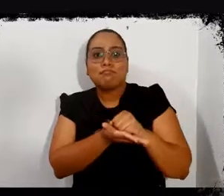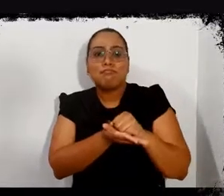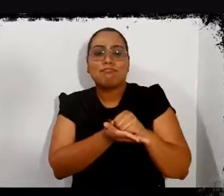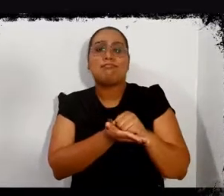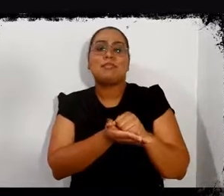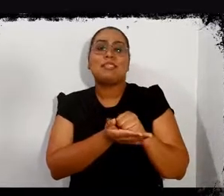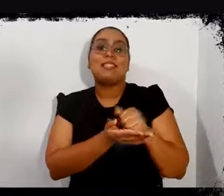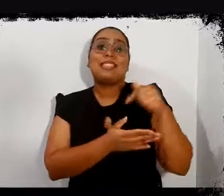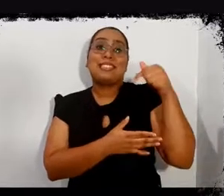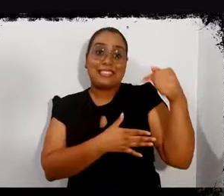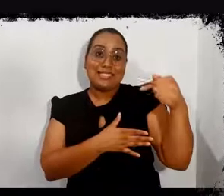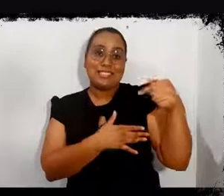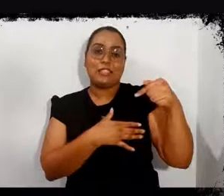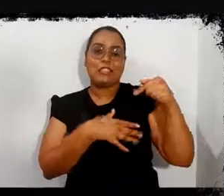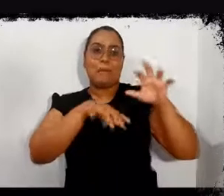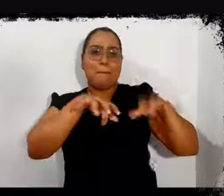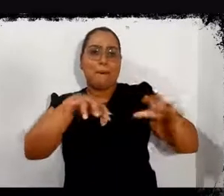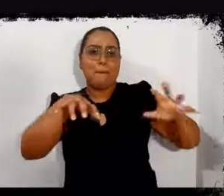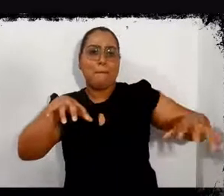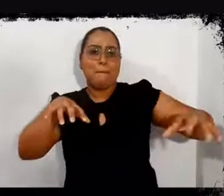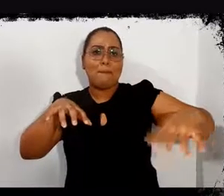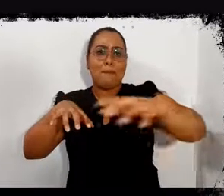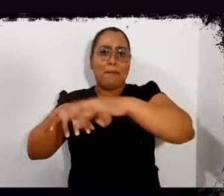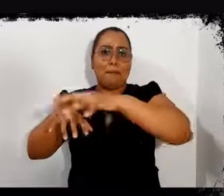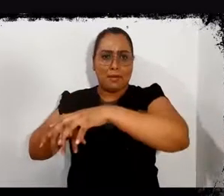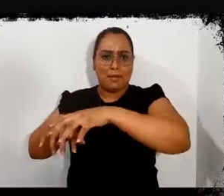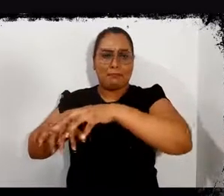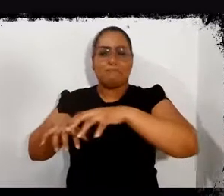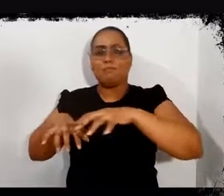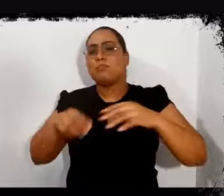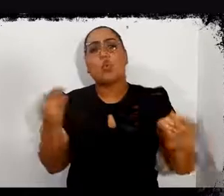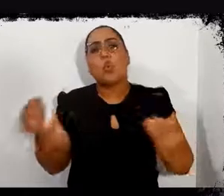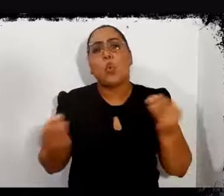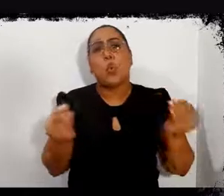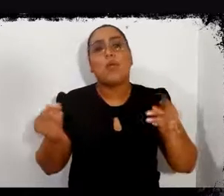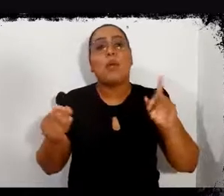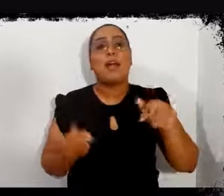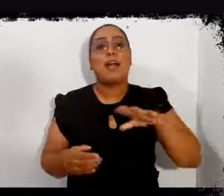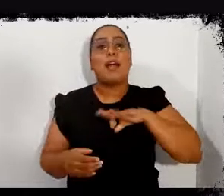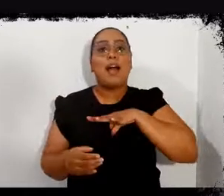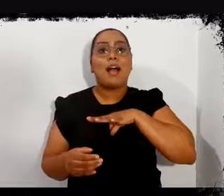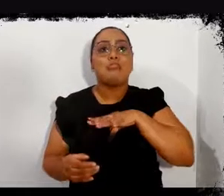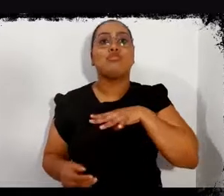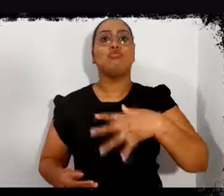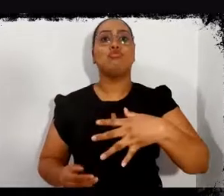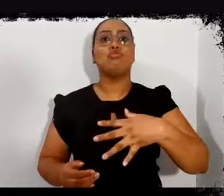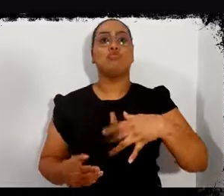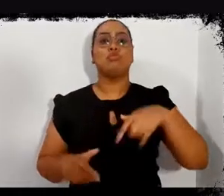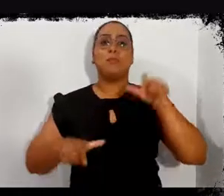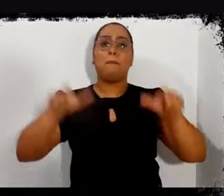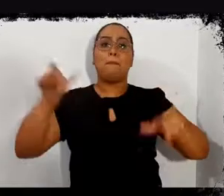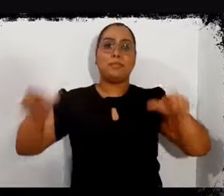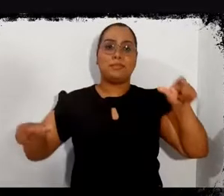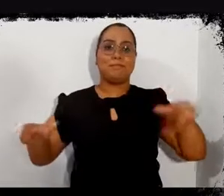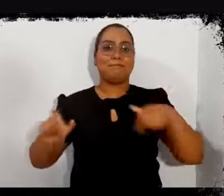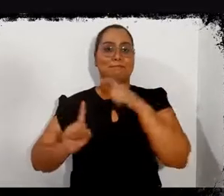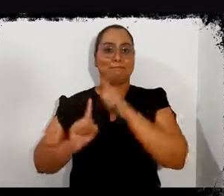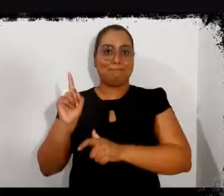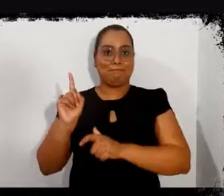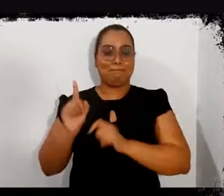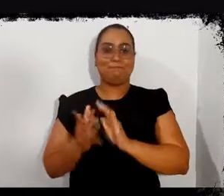Eu acho que está nesse aqui, achei o slide. Bom, a primeira.